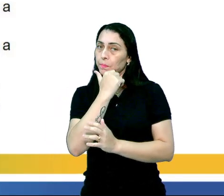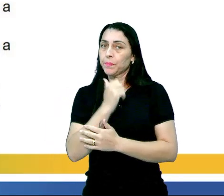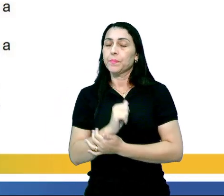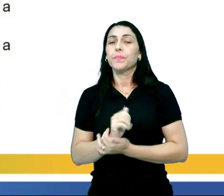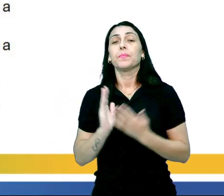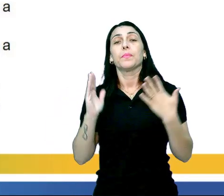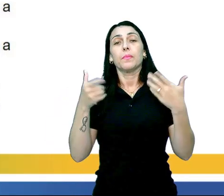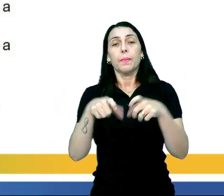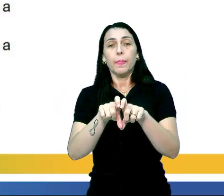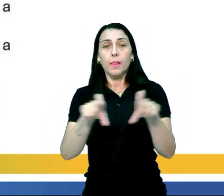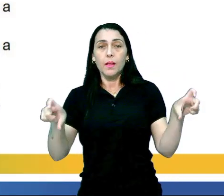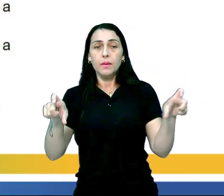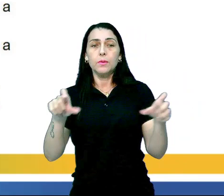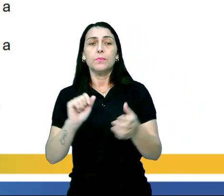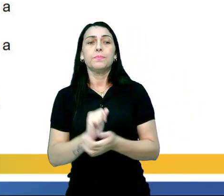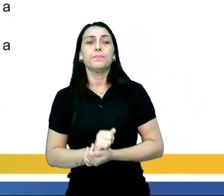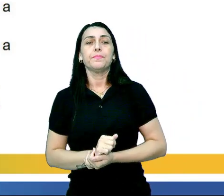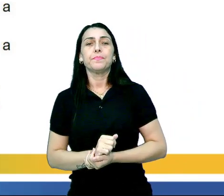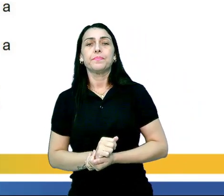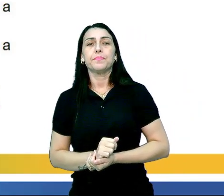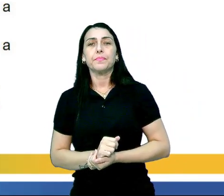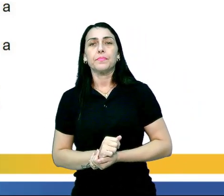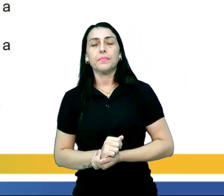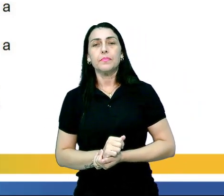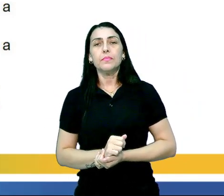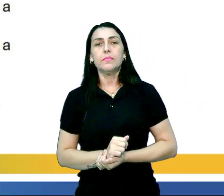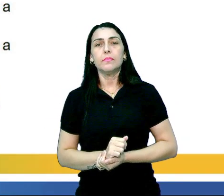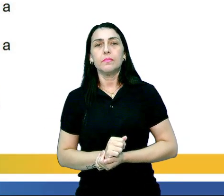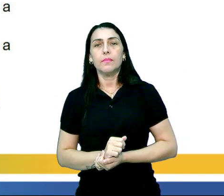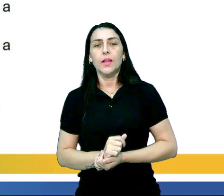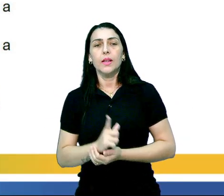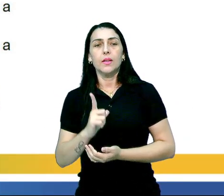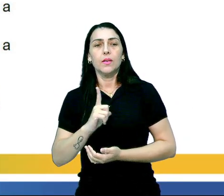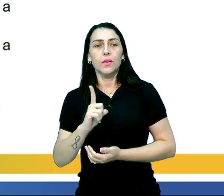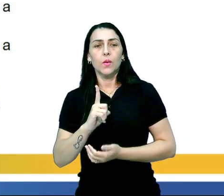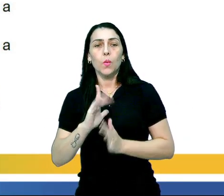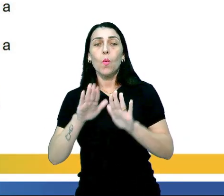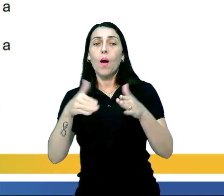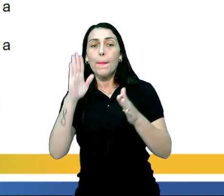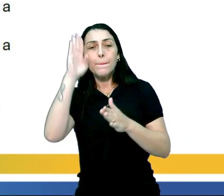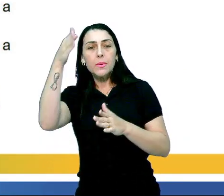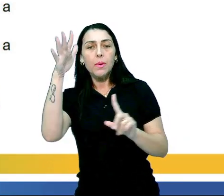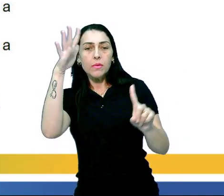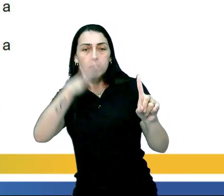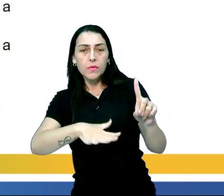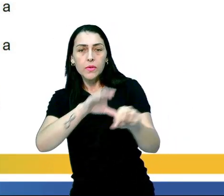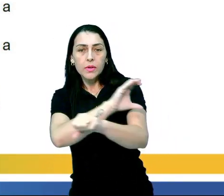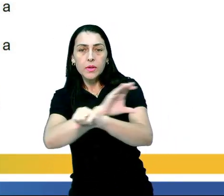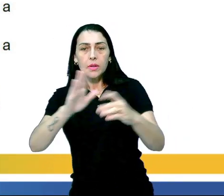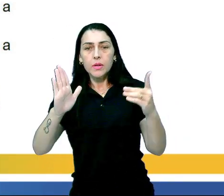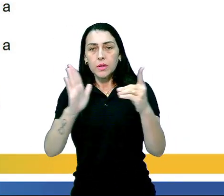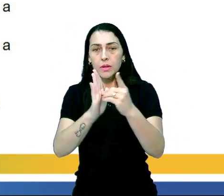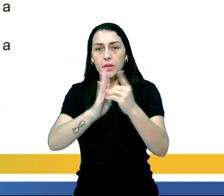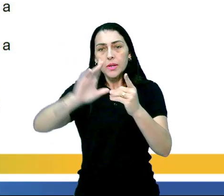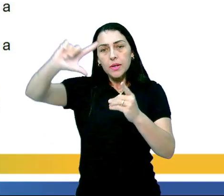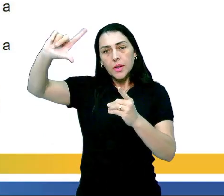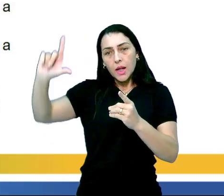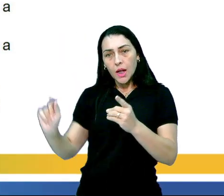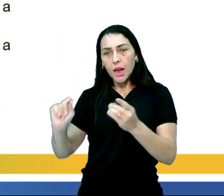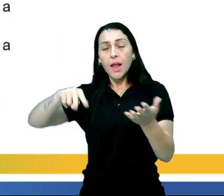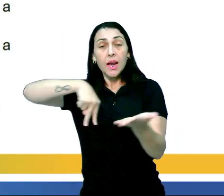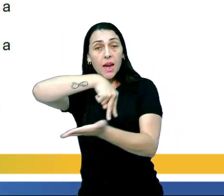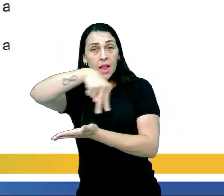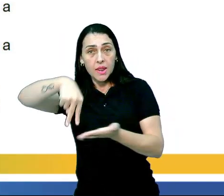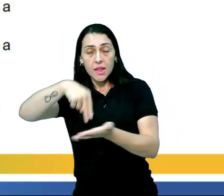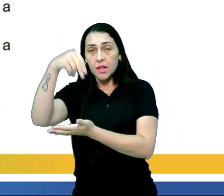um direcionamento. E ali, ó, no comando só tem dizendo assim, ó. Qual é a principal influência das